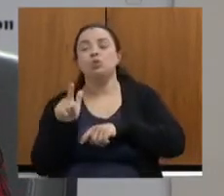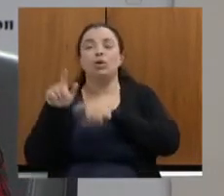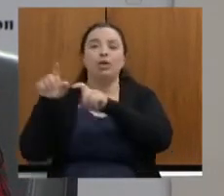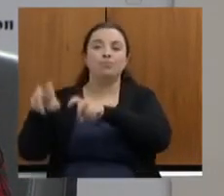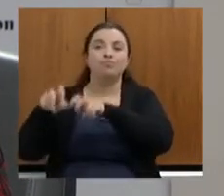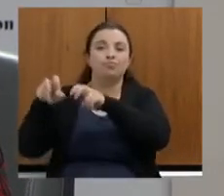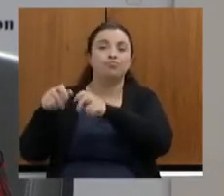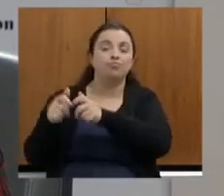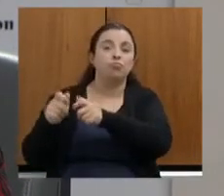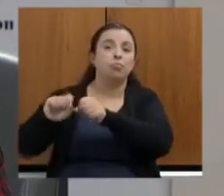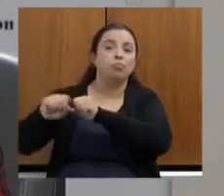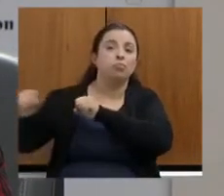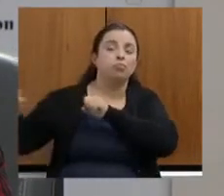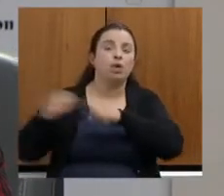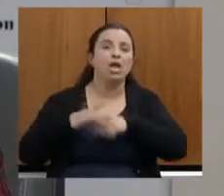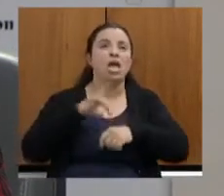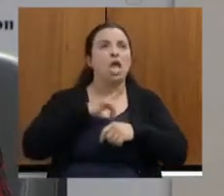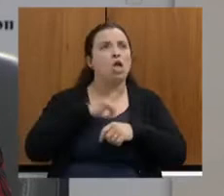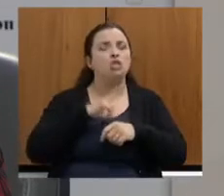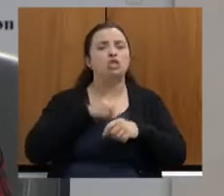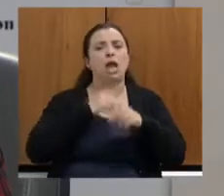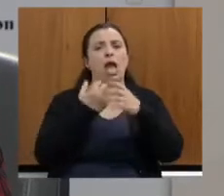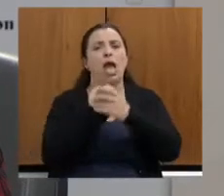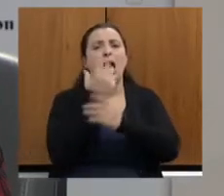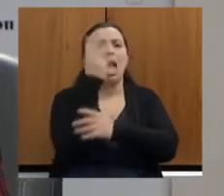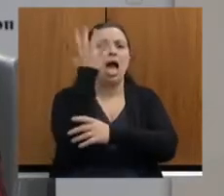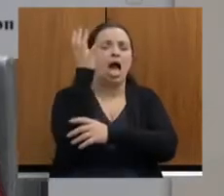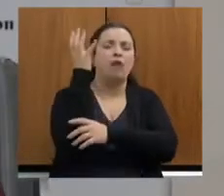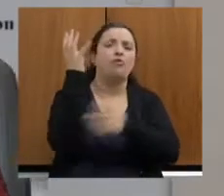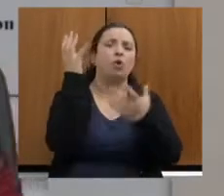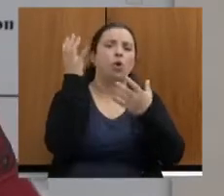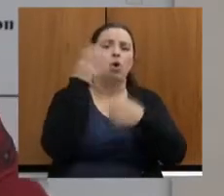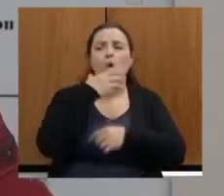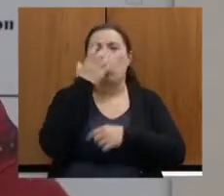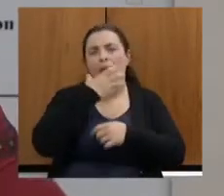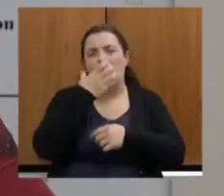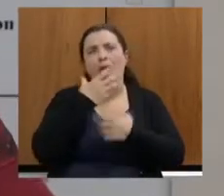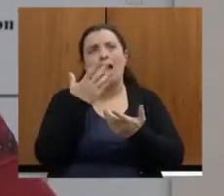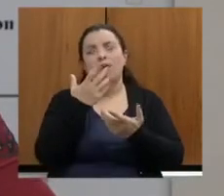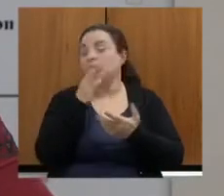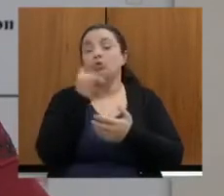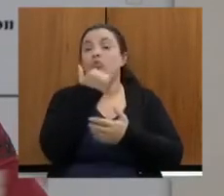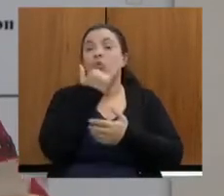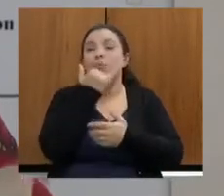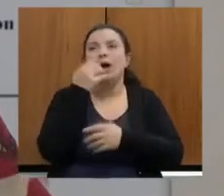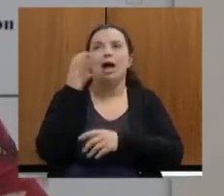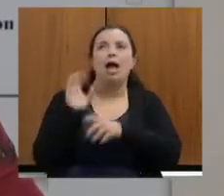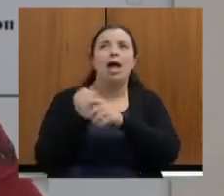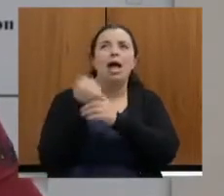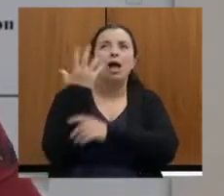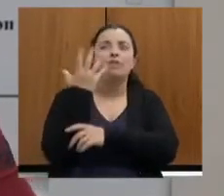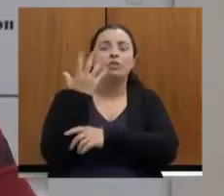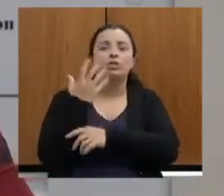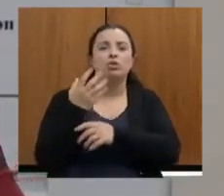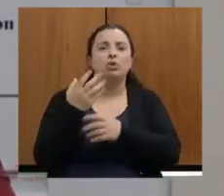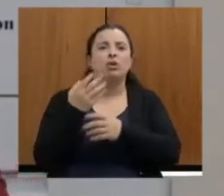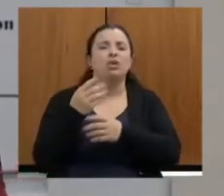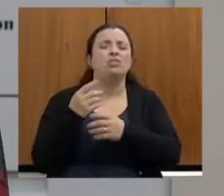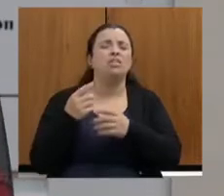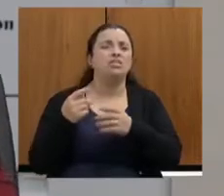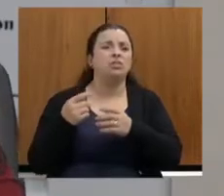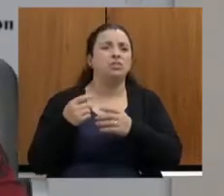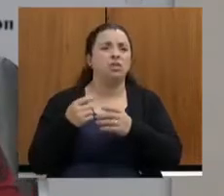tinha um Goiabal fruticultura goiaba e coco limão isso eu perdi tudo eu gostaria até de mostrar aqui para vocês